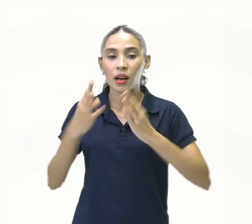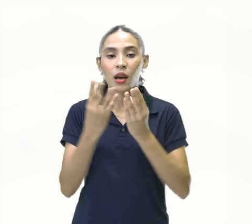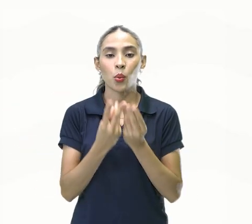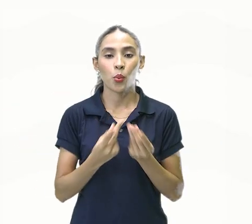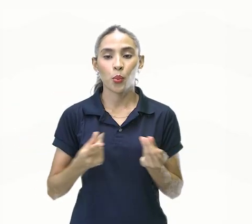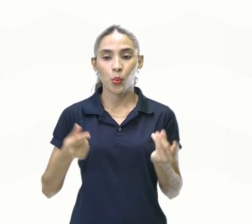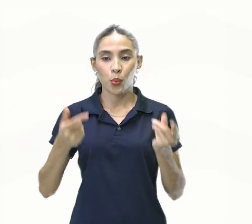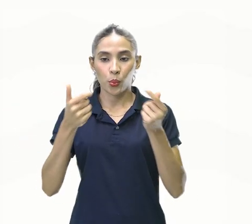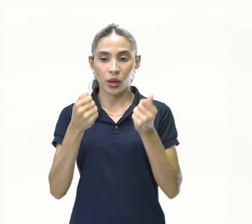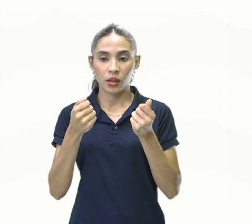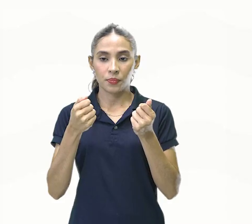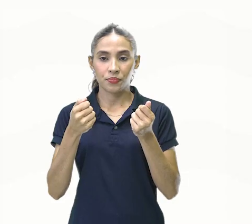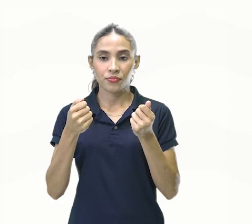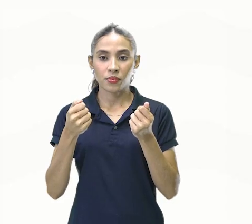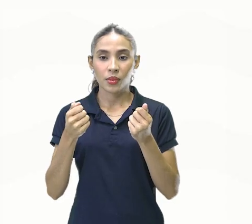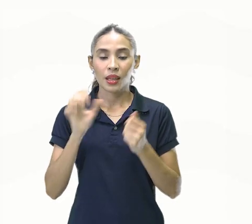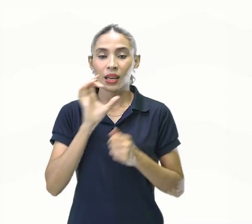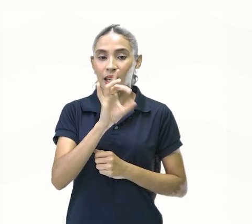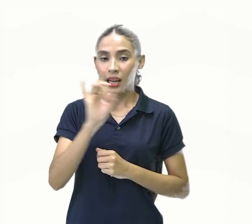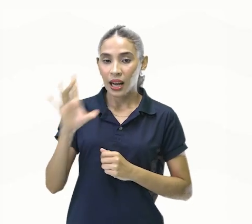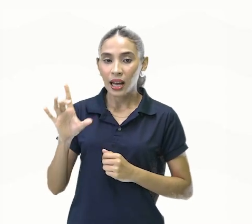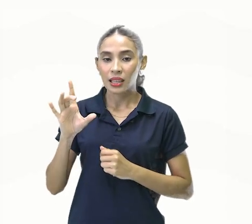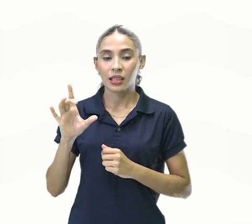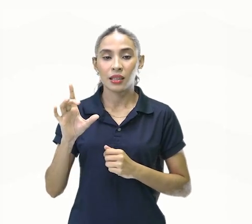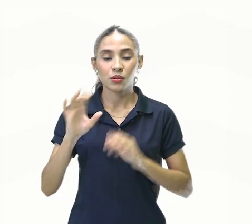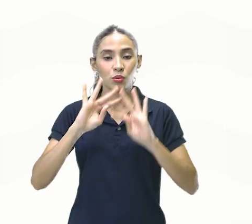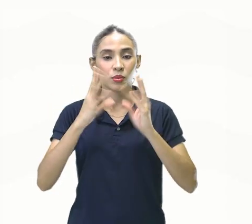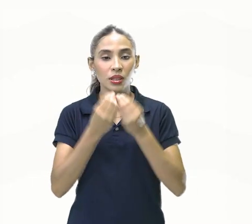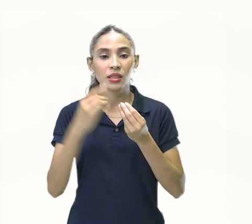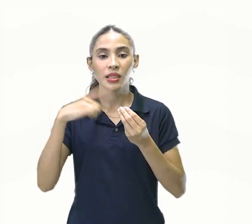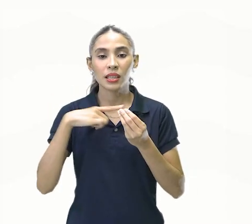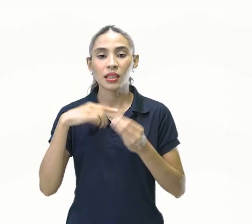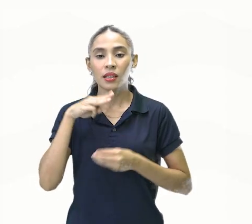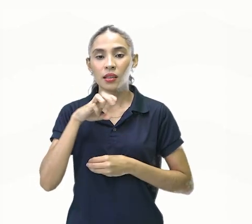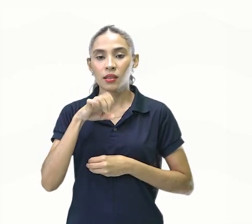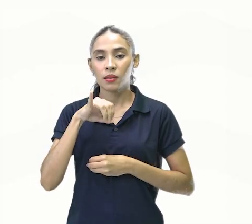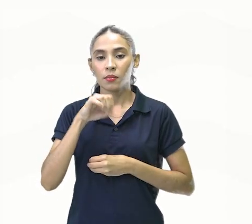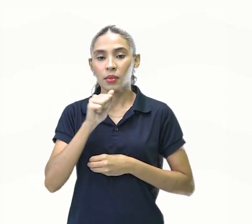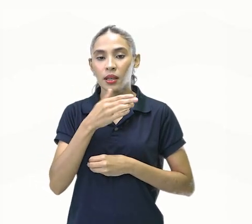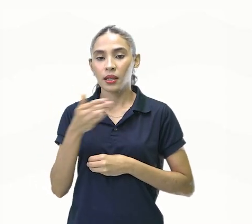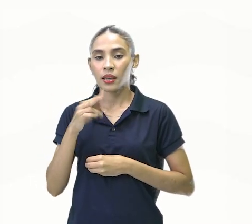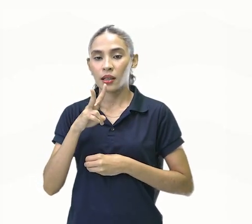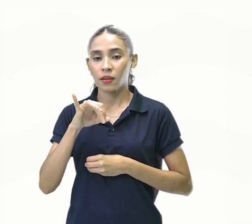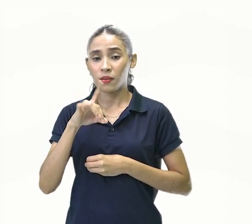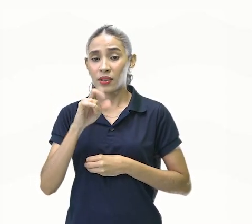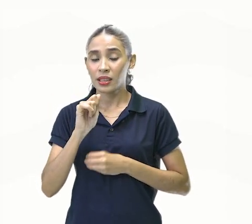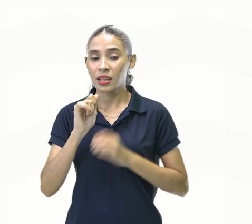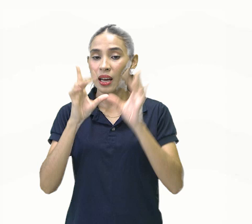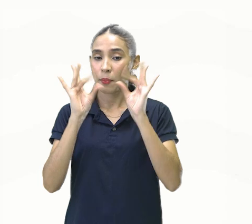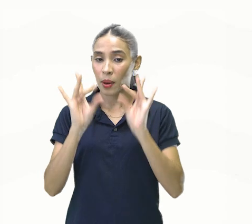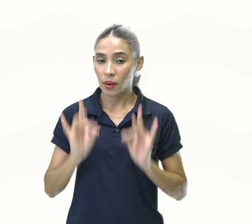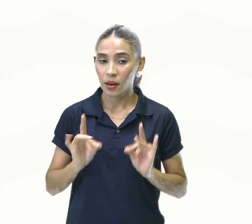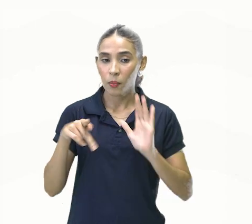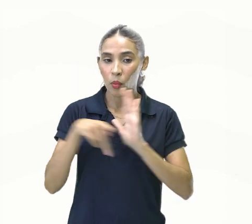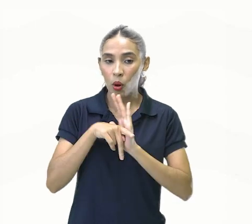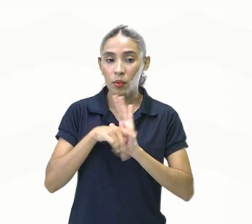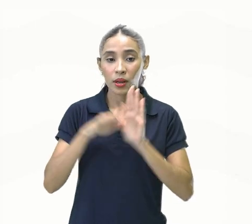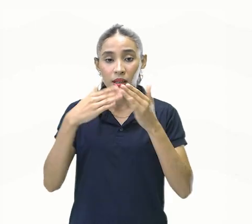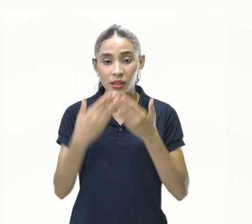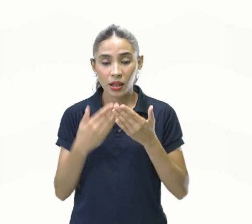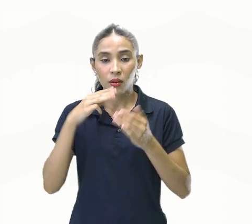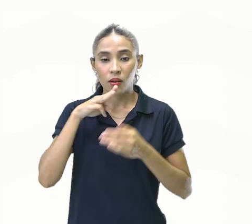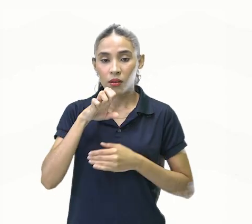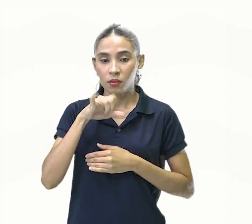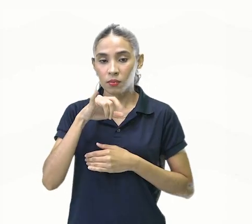se desintegre. Cada elemento possui uma meia-vida específica, e é, sobretudo,